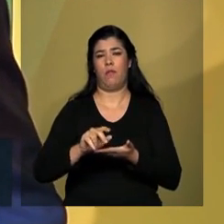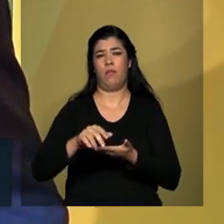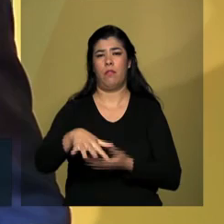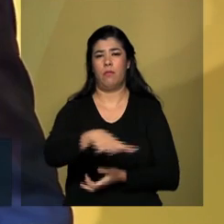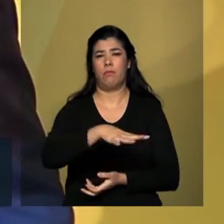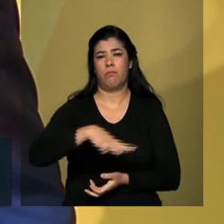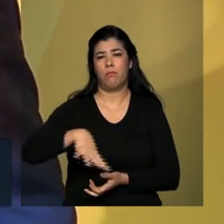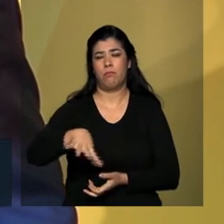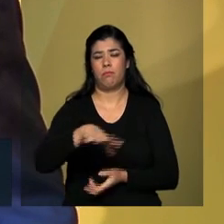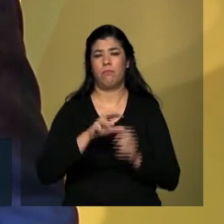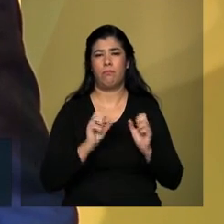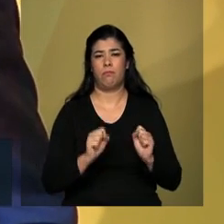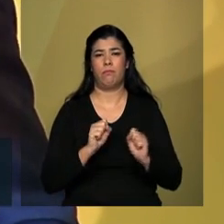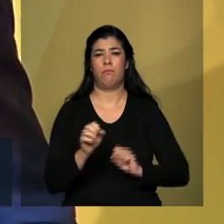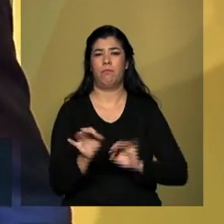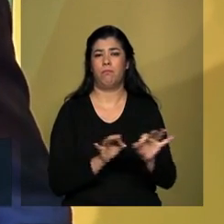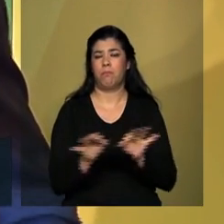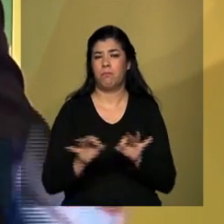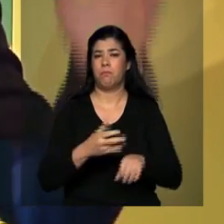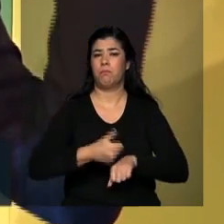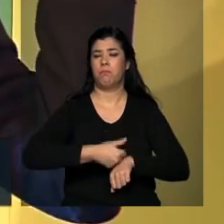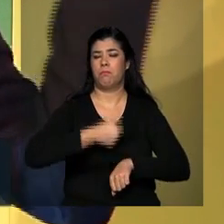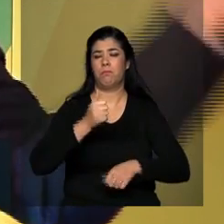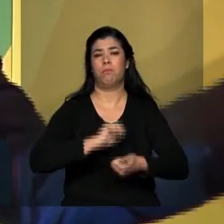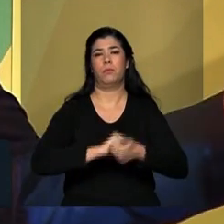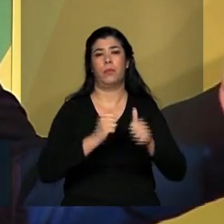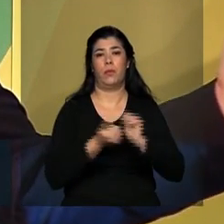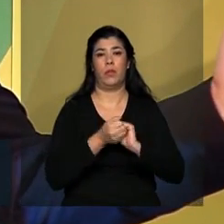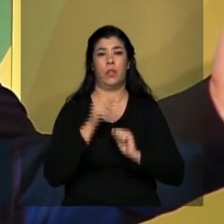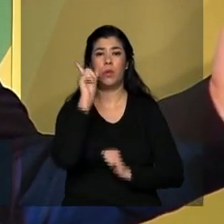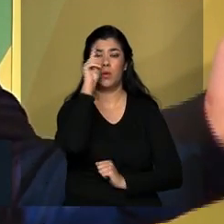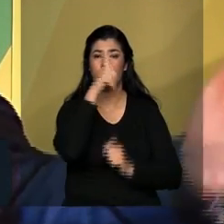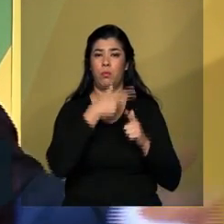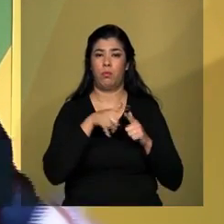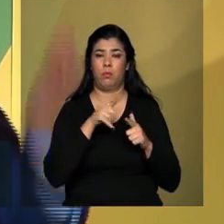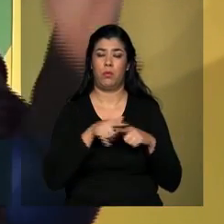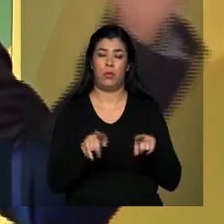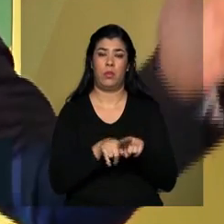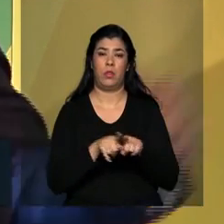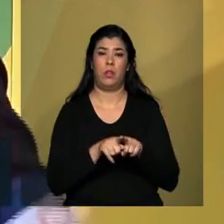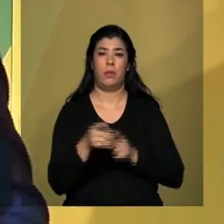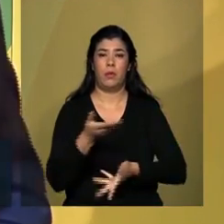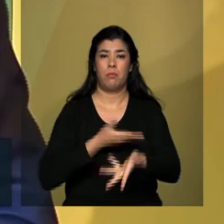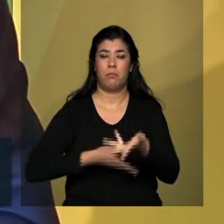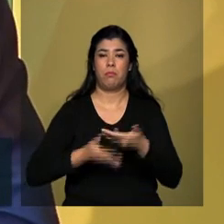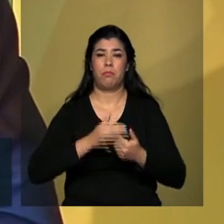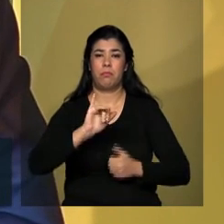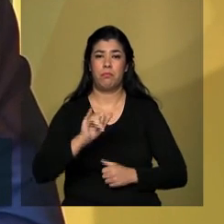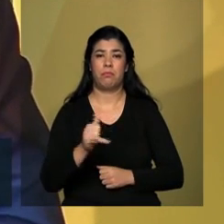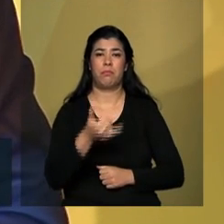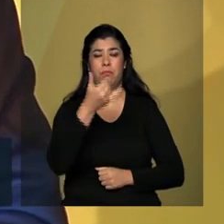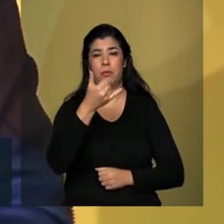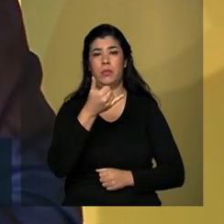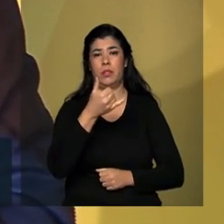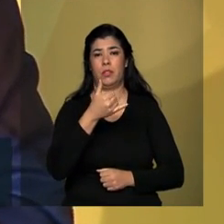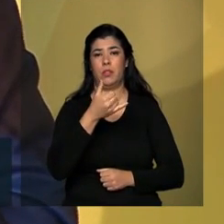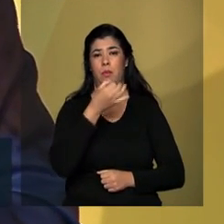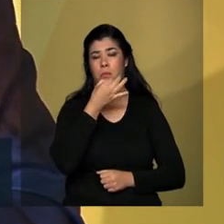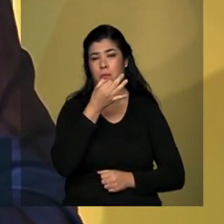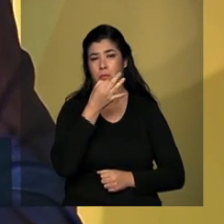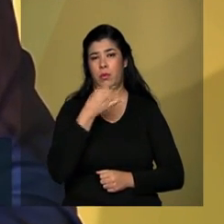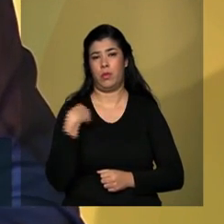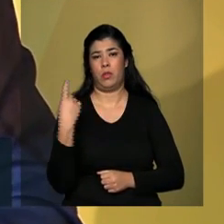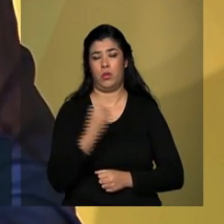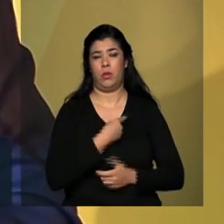adaptar-se às dificuldades atuais e atender a esta oportunidade, oportunidades que